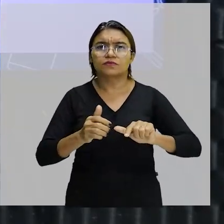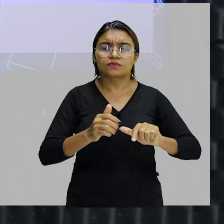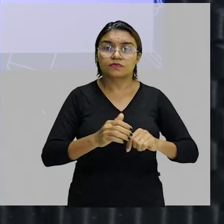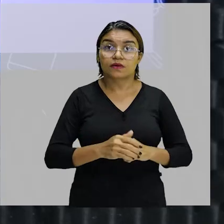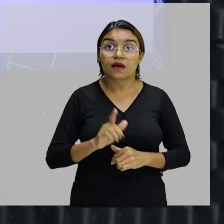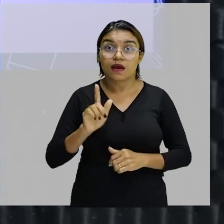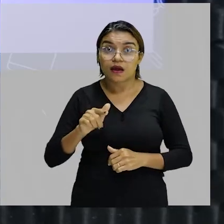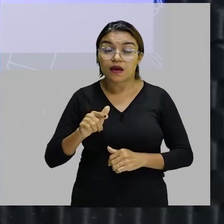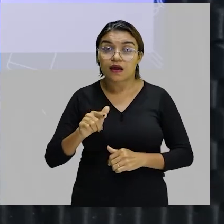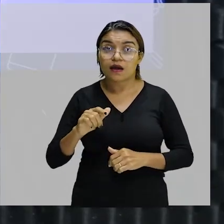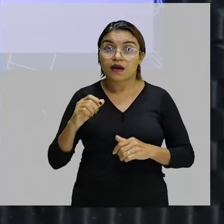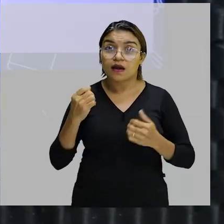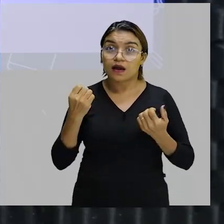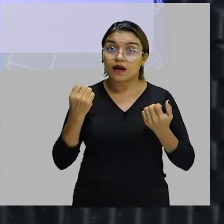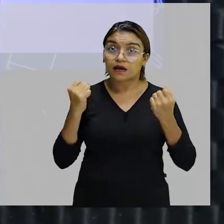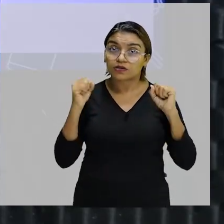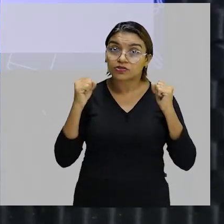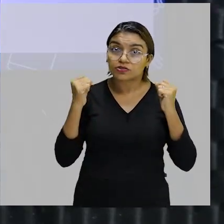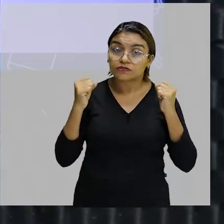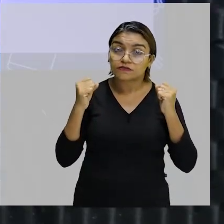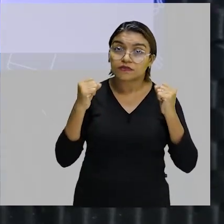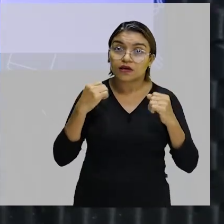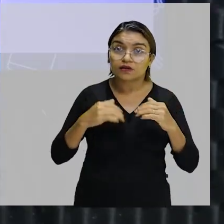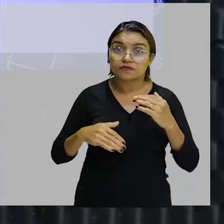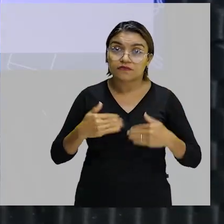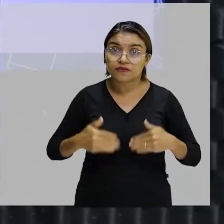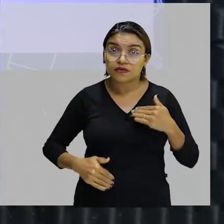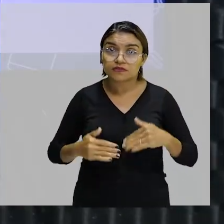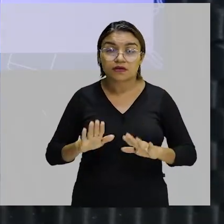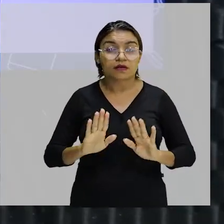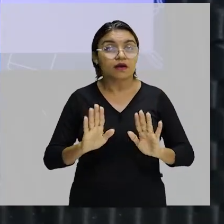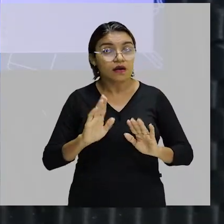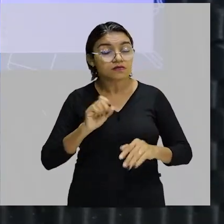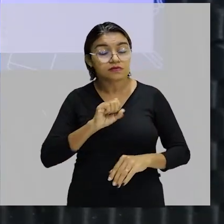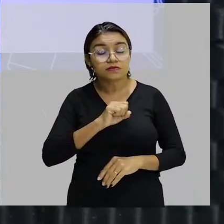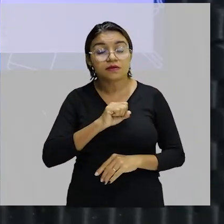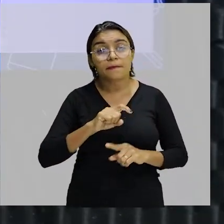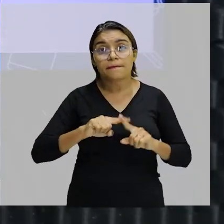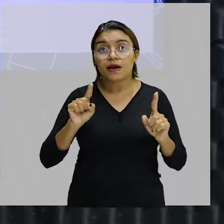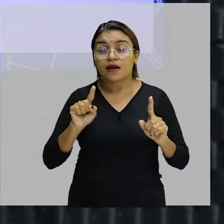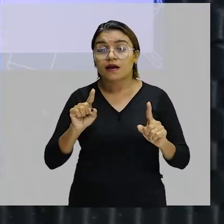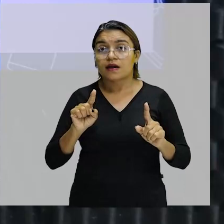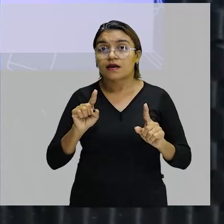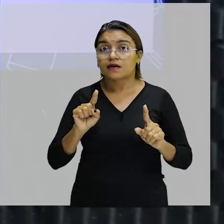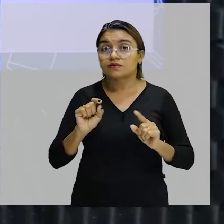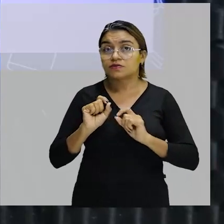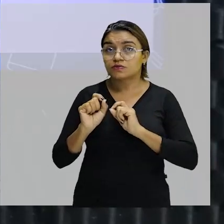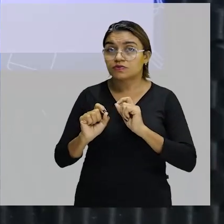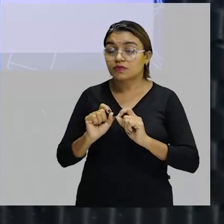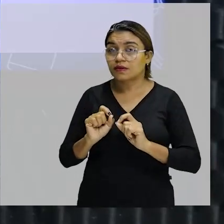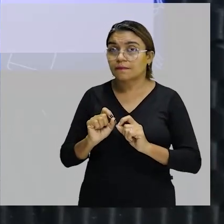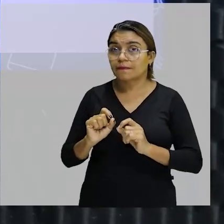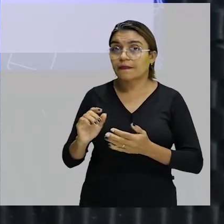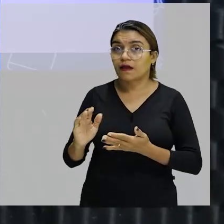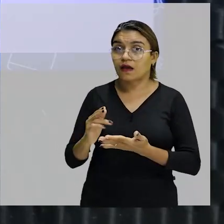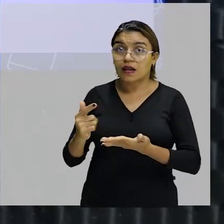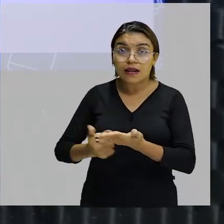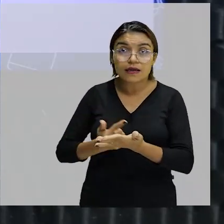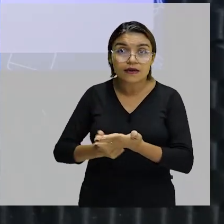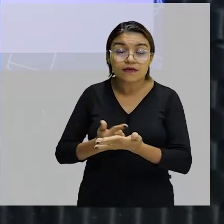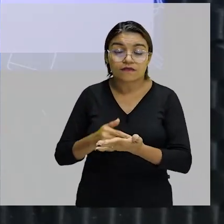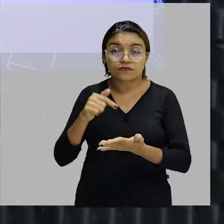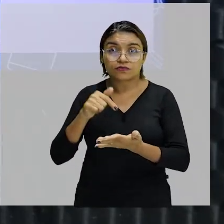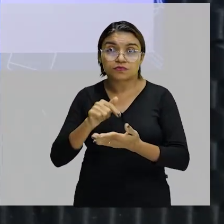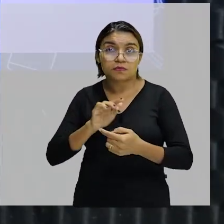Isso é atividade física? É. Não está tendo um gasto maior do que os níveis de repouso? Está. Em algumas literaturas vocês podem